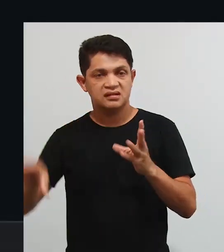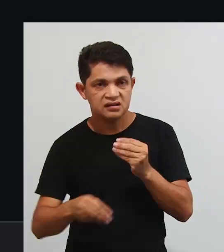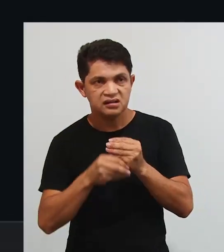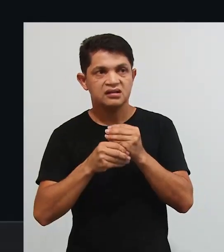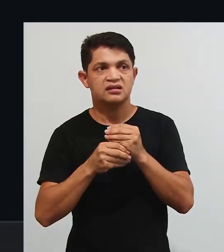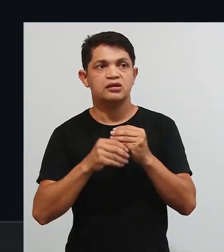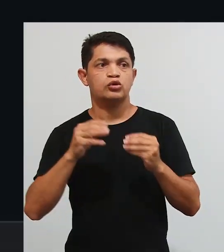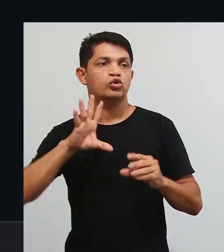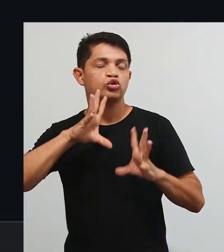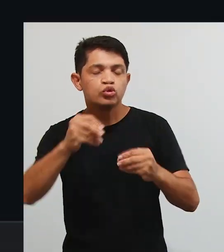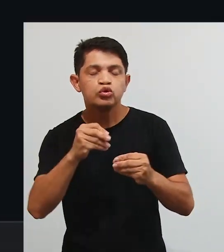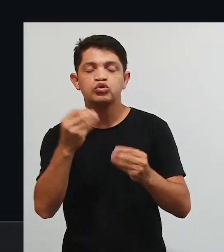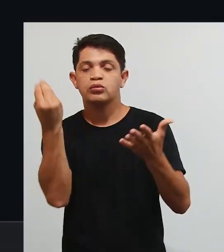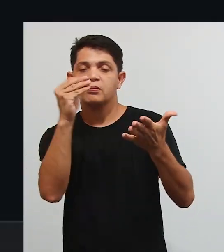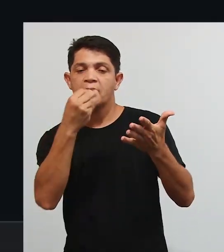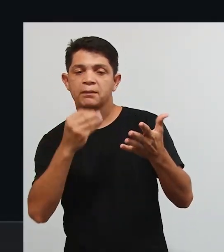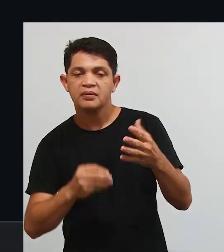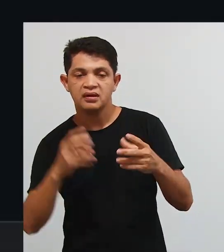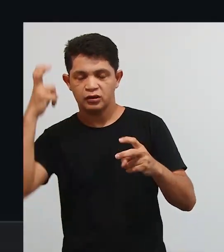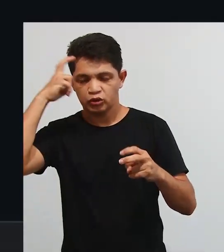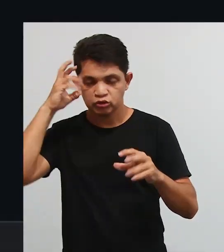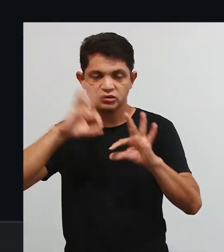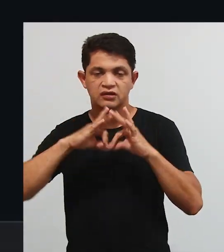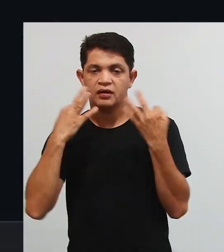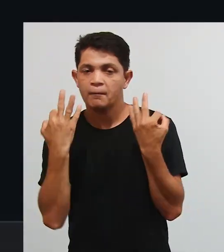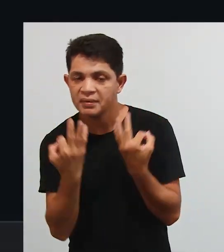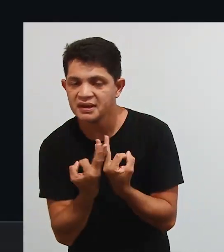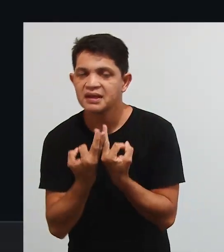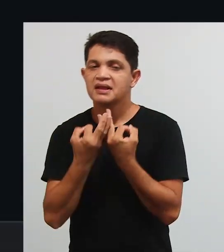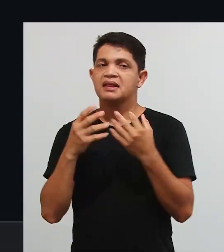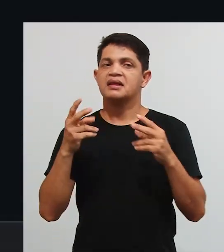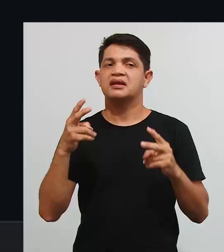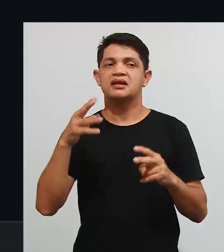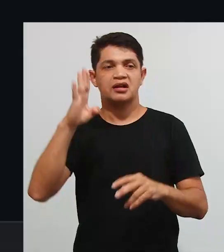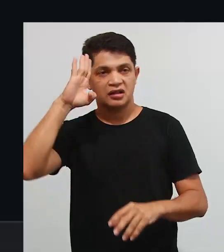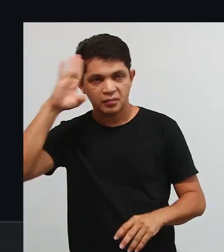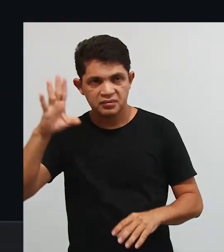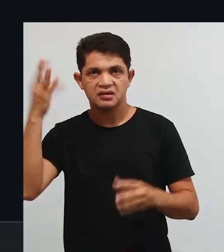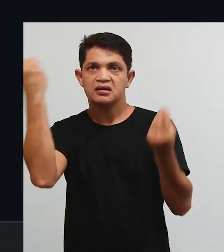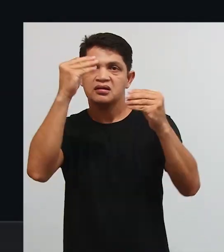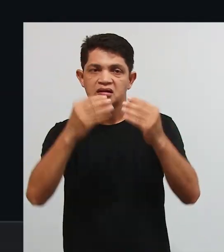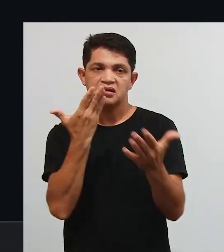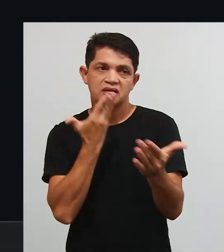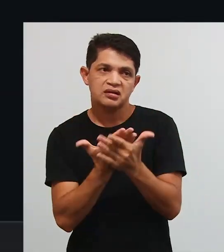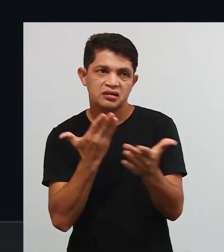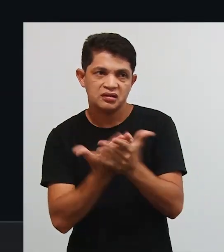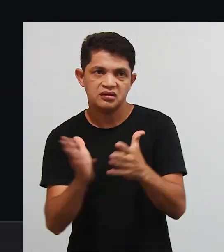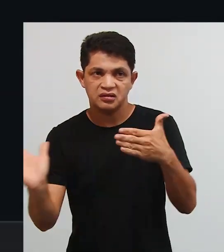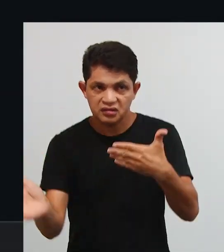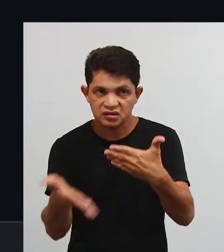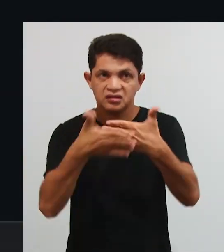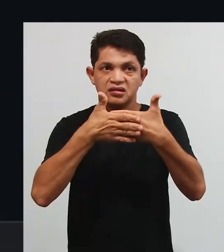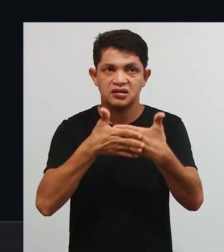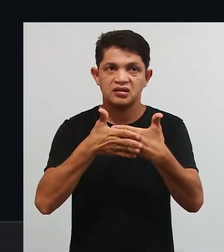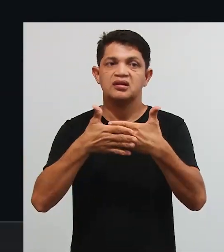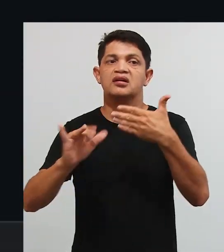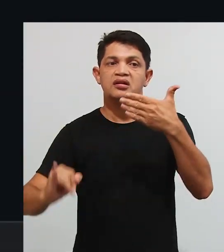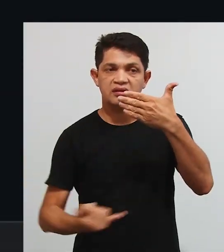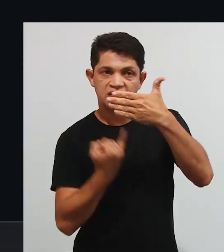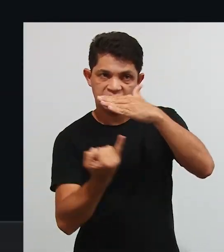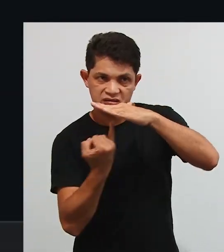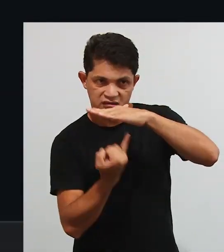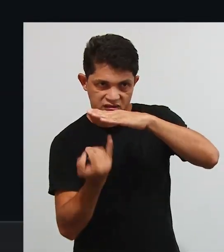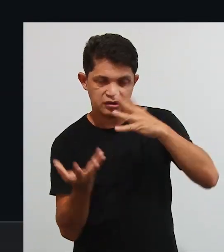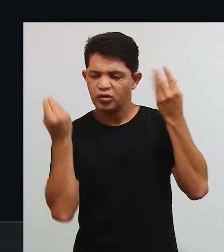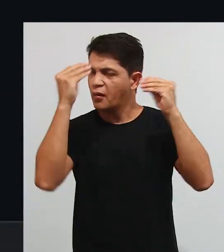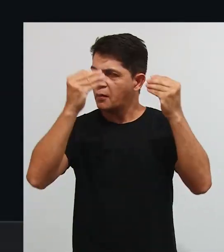que pode ser gerado, agricultura familiar, militarização nas escolas, fechamentos de instituições e